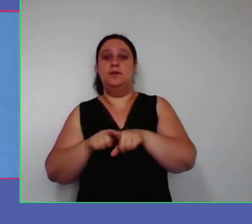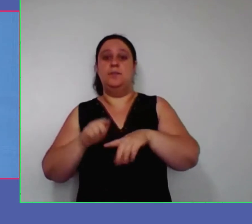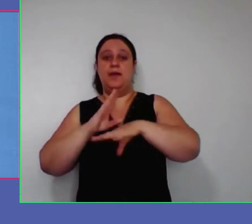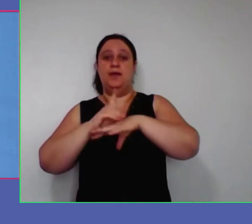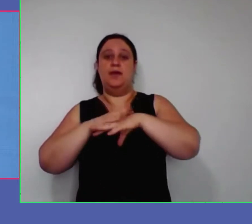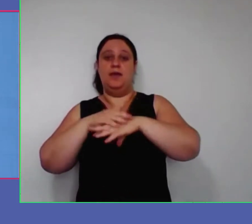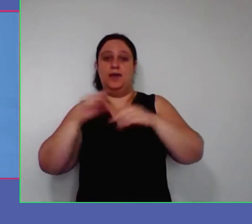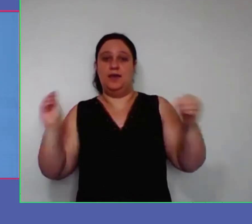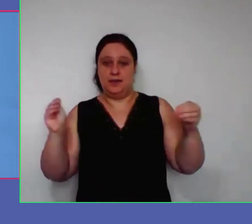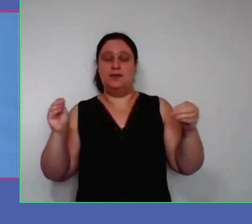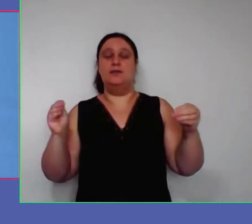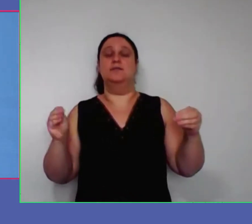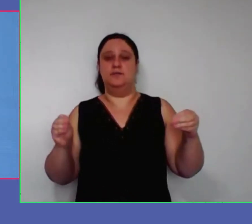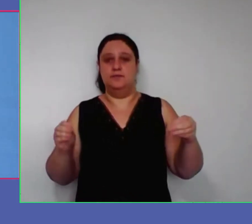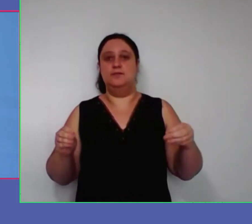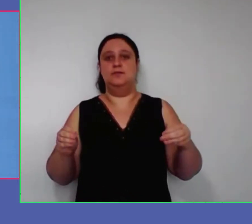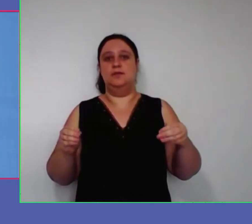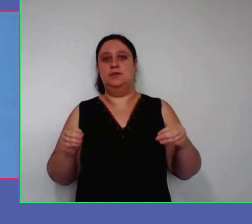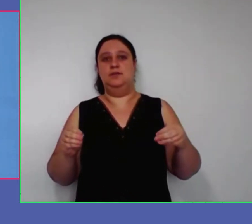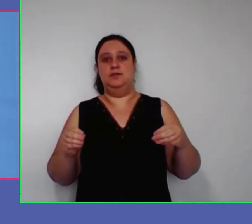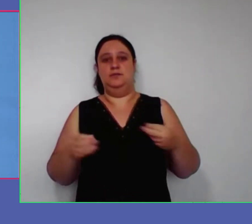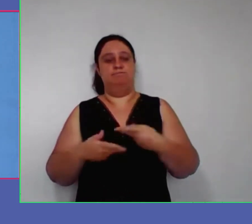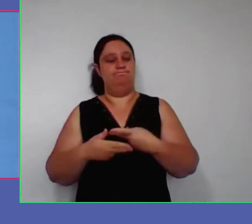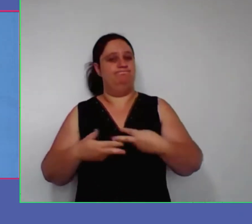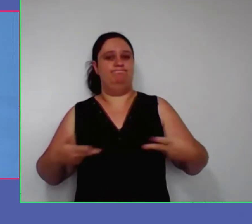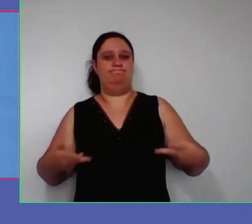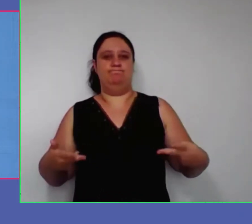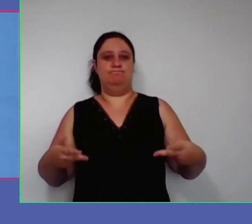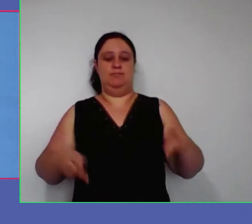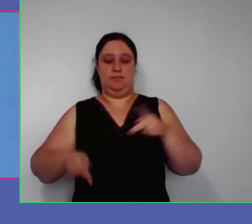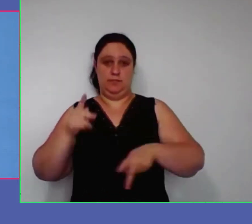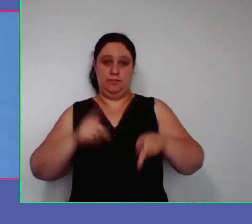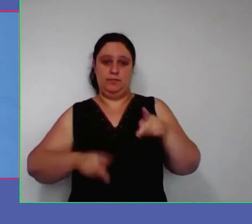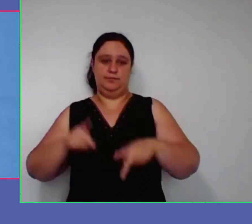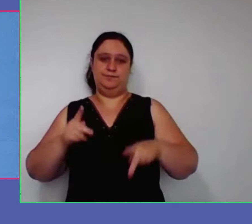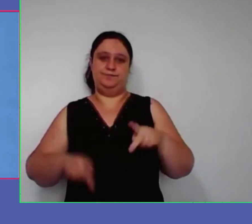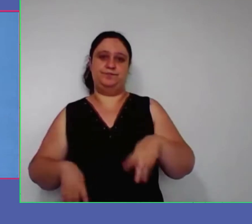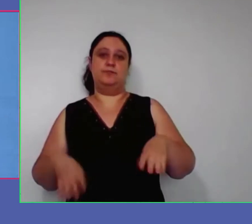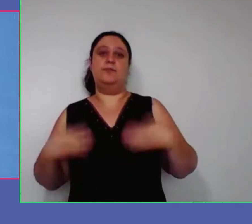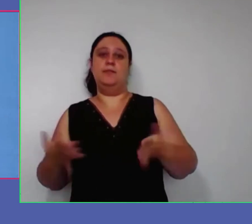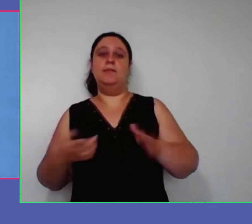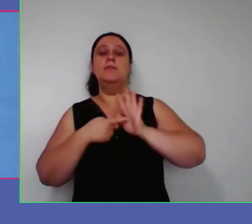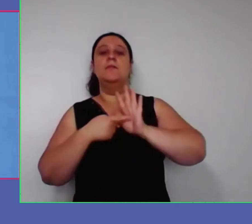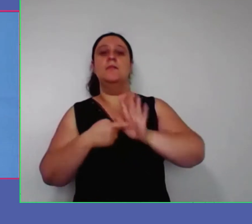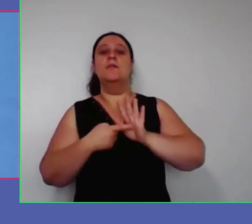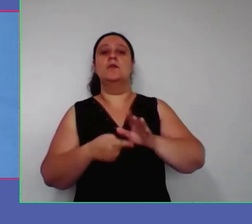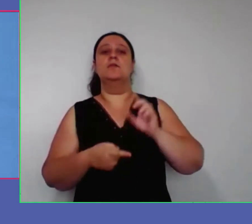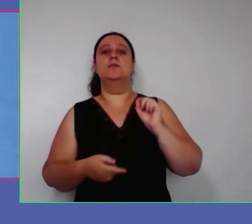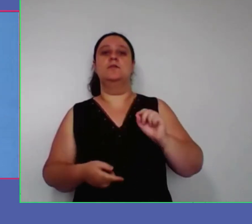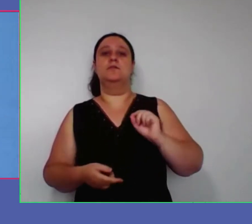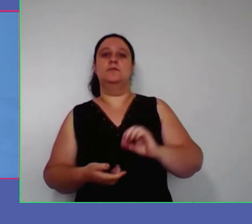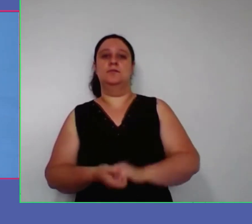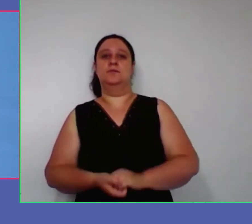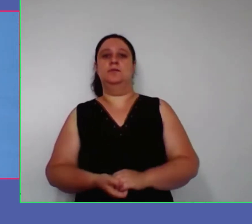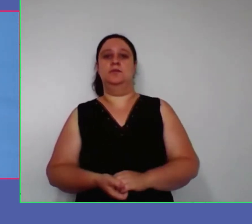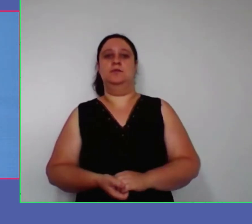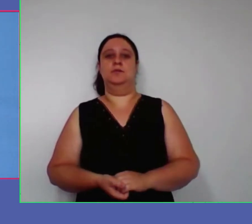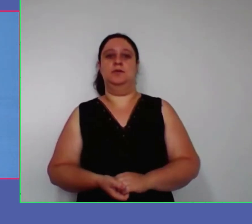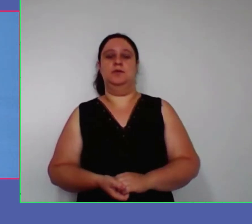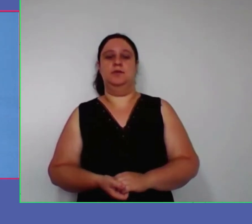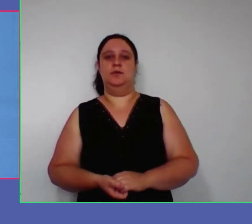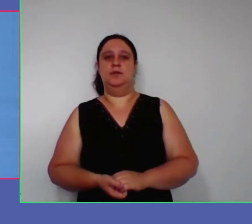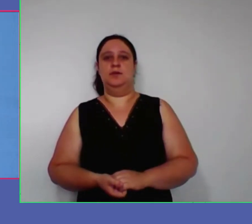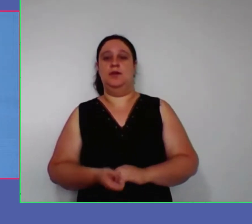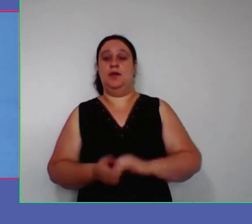enfermidades entre o povo. Queridos irmãos, aqui mostra que a situação caótica do mundo,